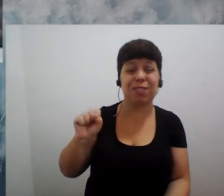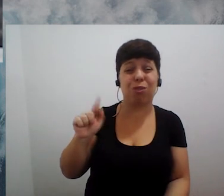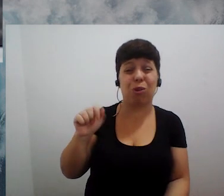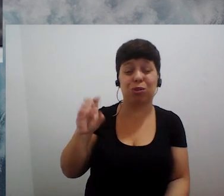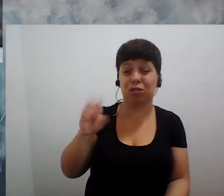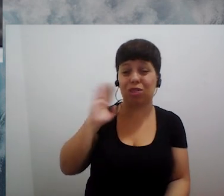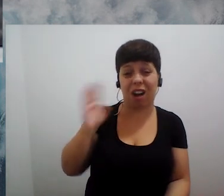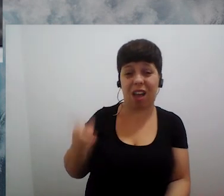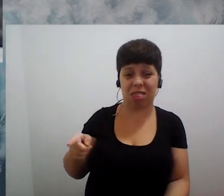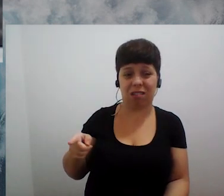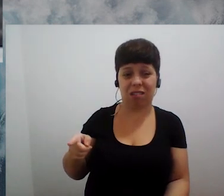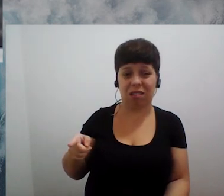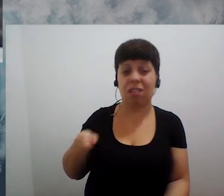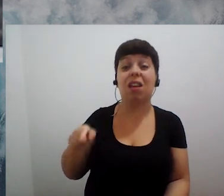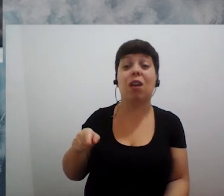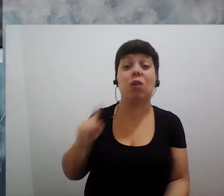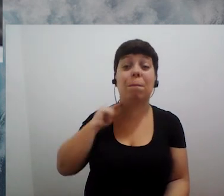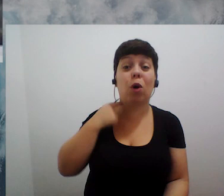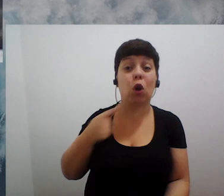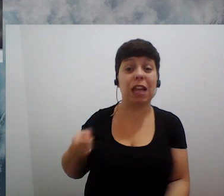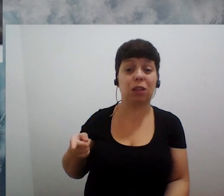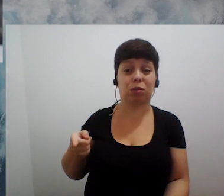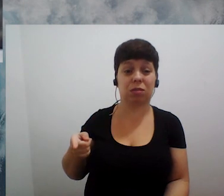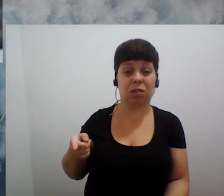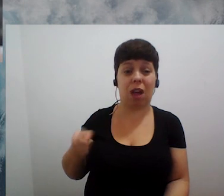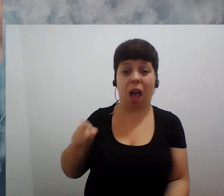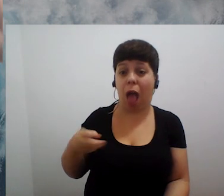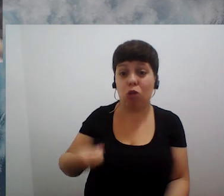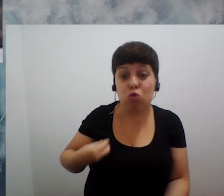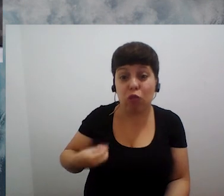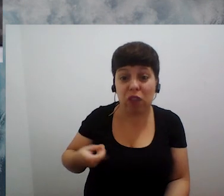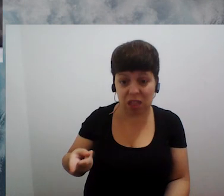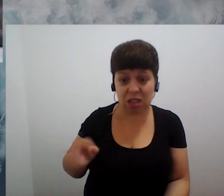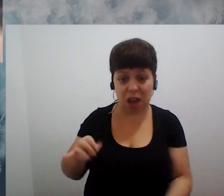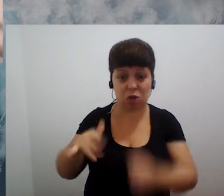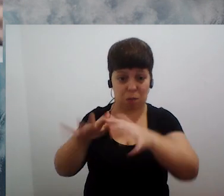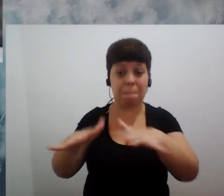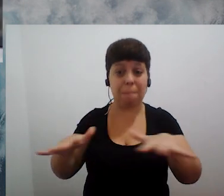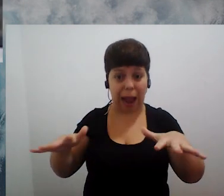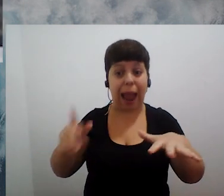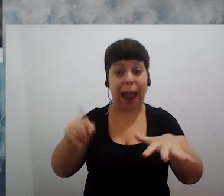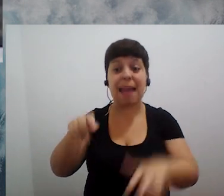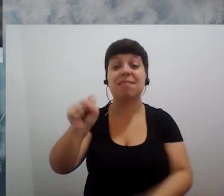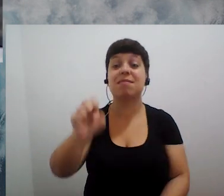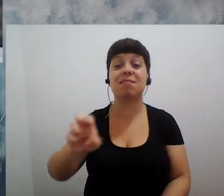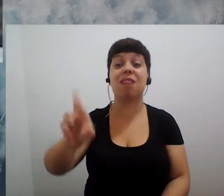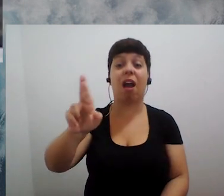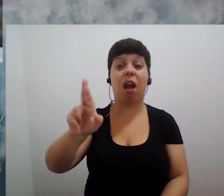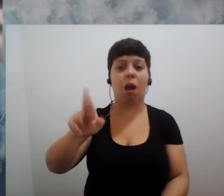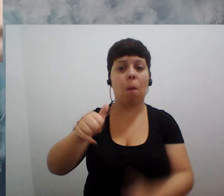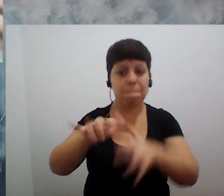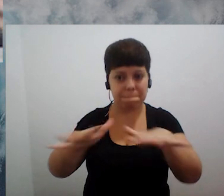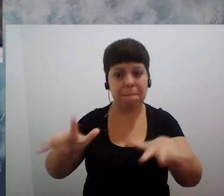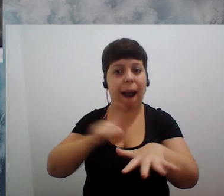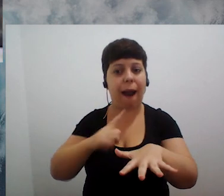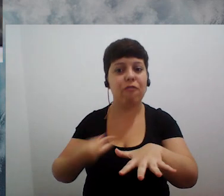vai direto para lá. E aí a gente acaba poluindo um ser, né? Porque o mar, ele também é um ser,